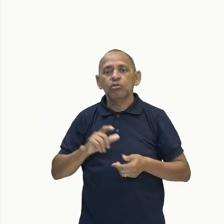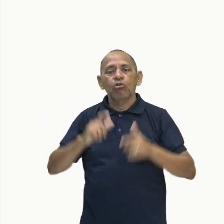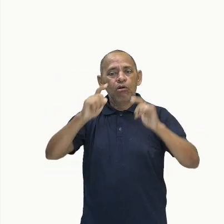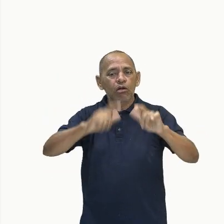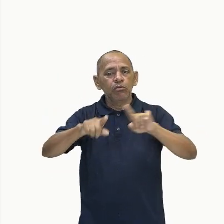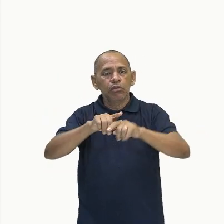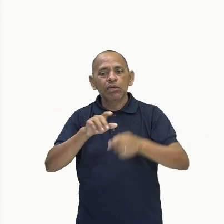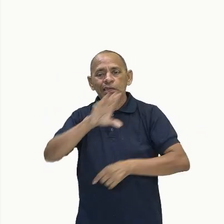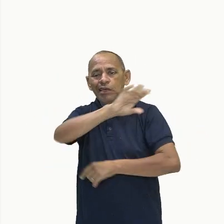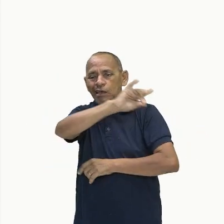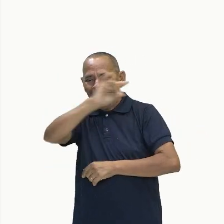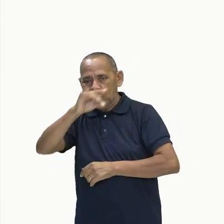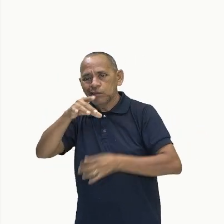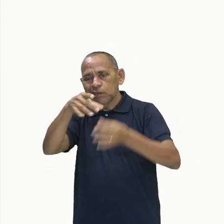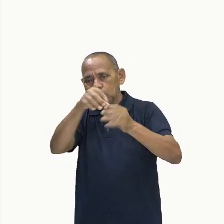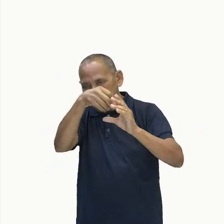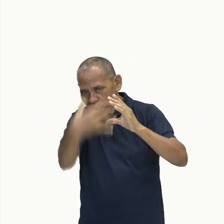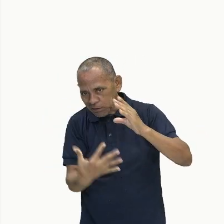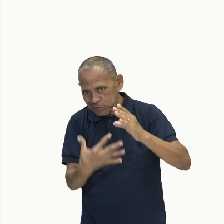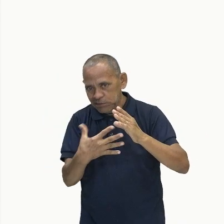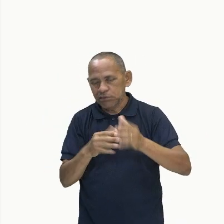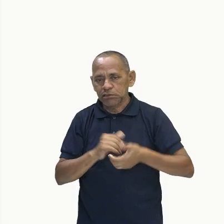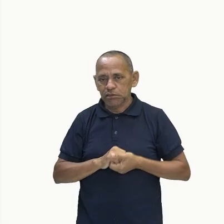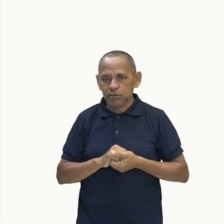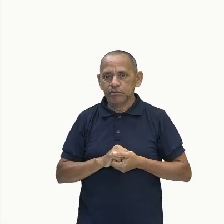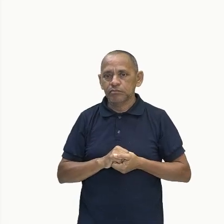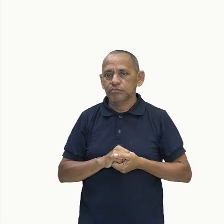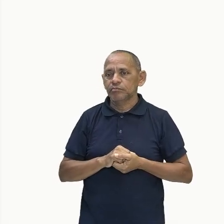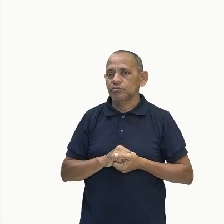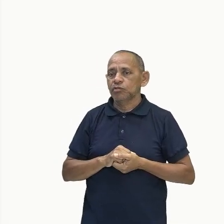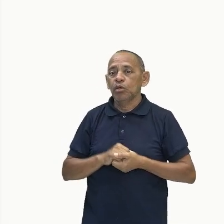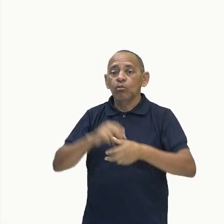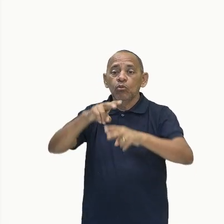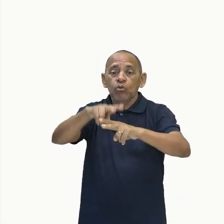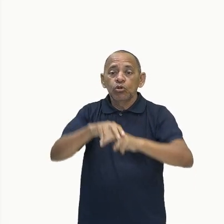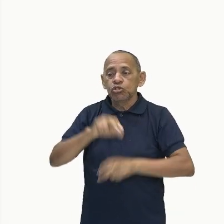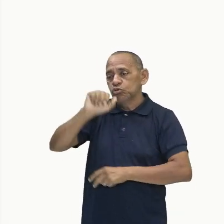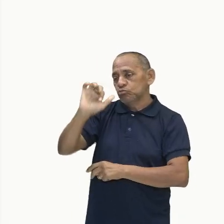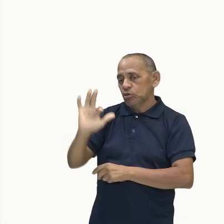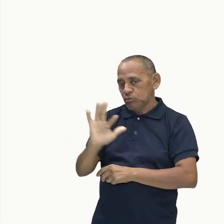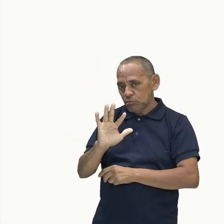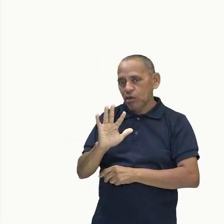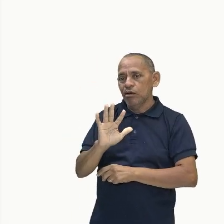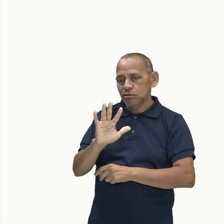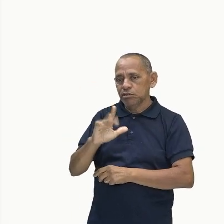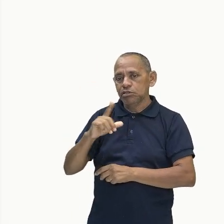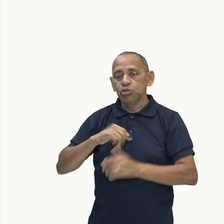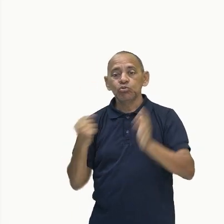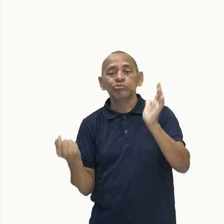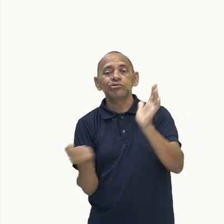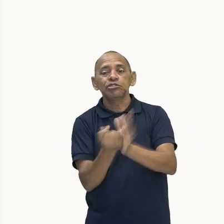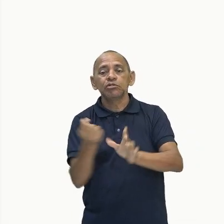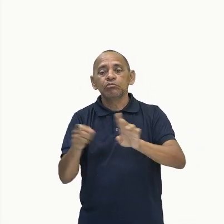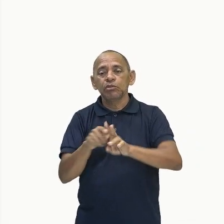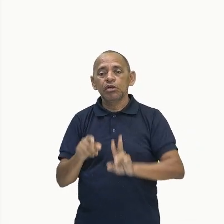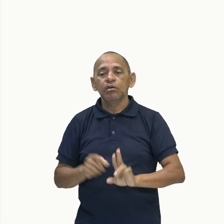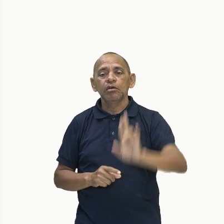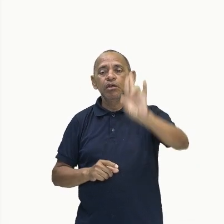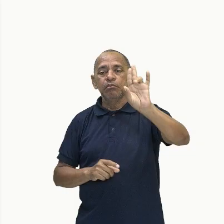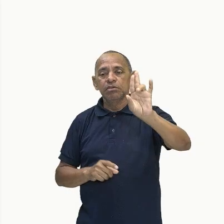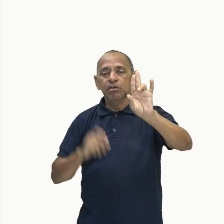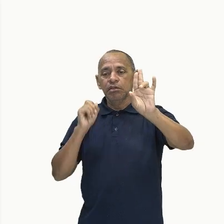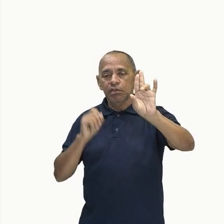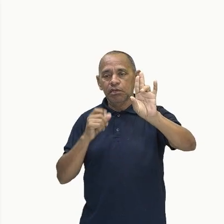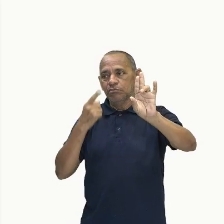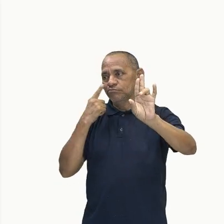né, característico da flora nordestina e, portanto, uma imagem empregada simbolicamente para retratar a